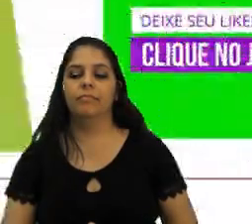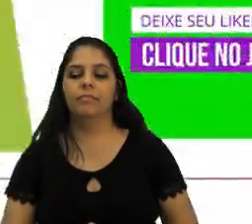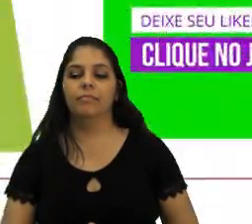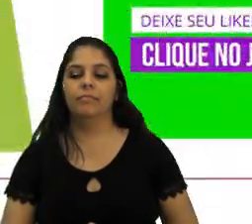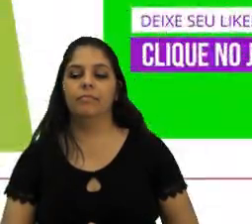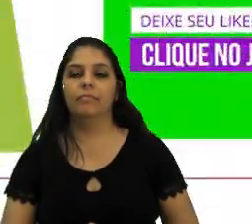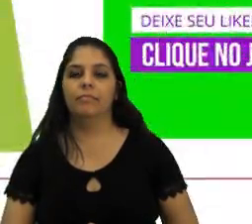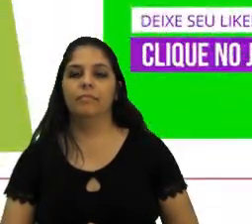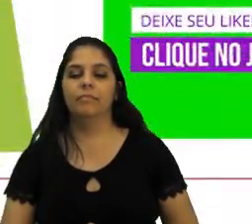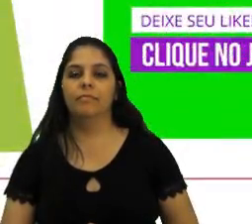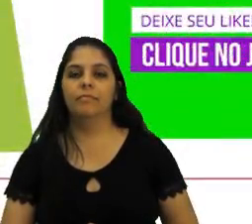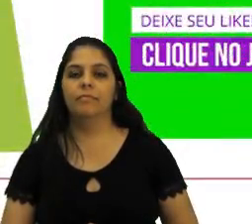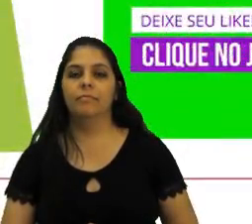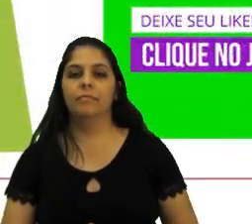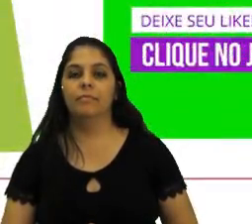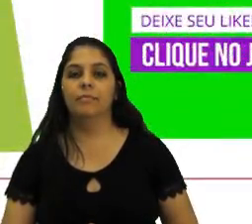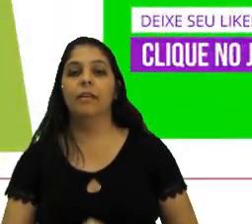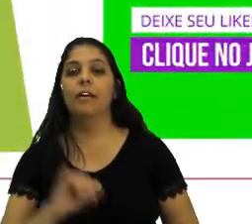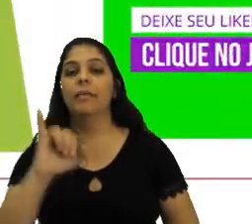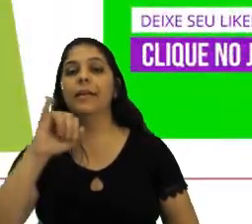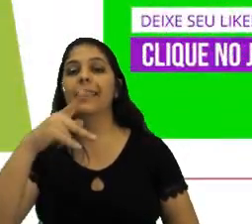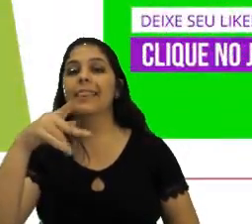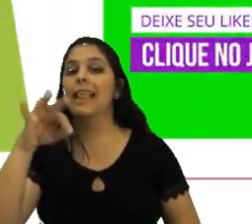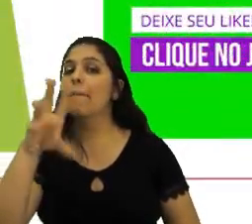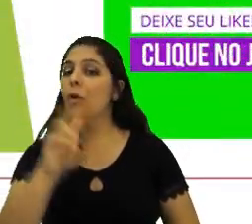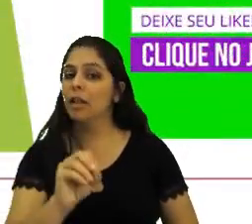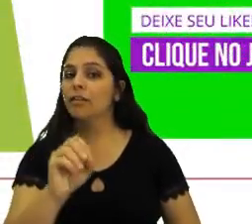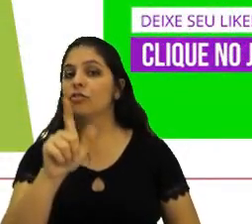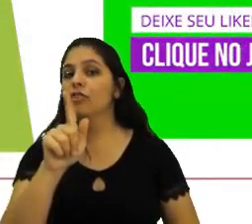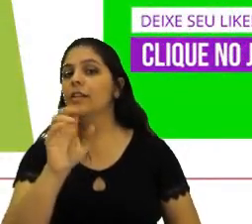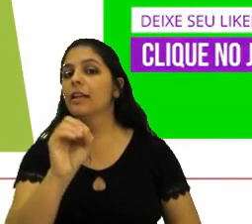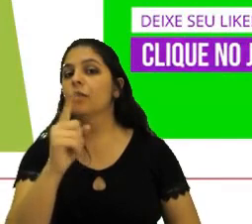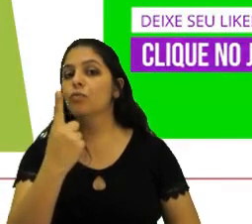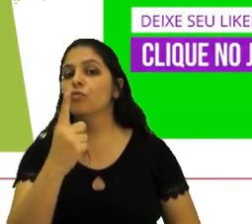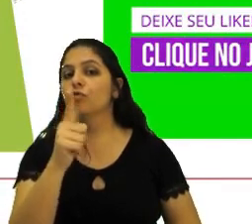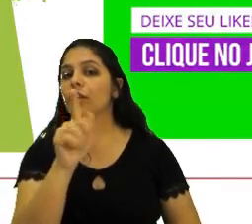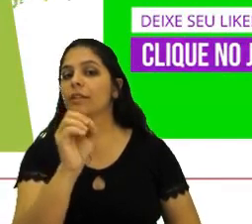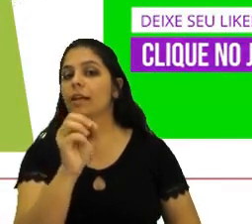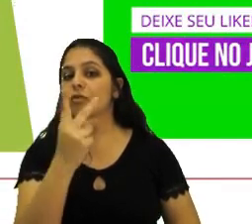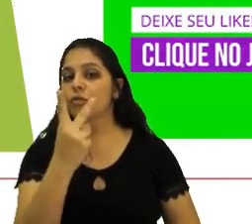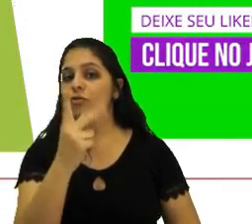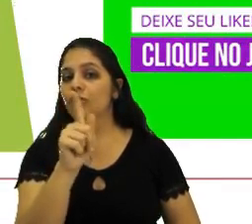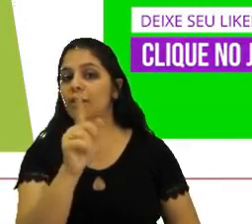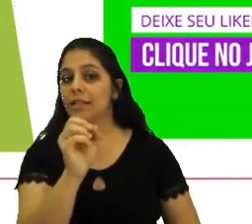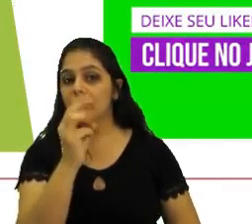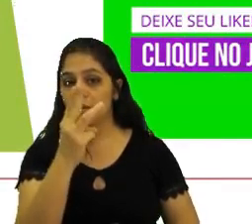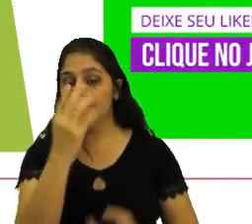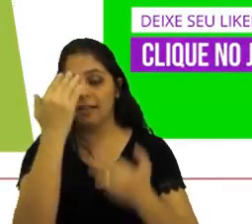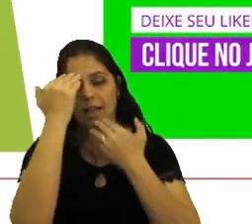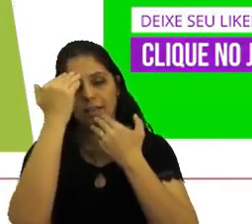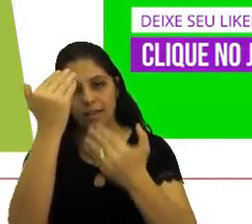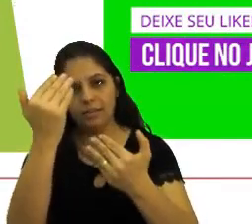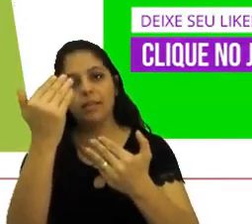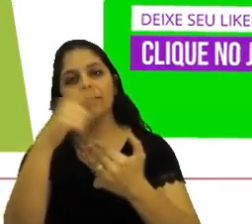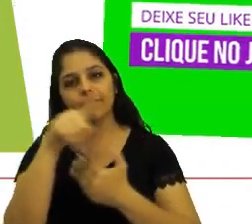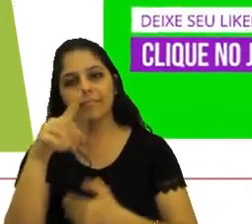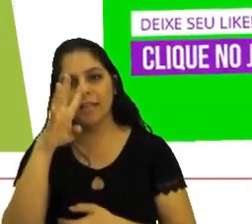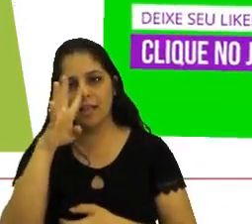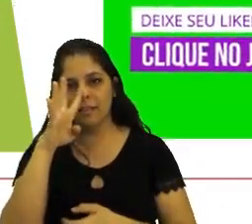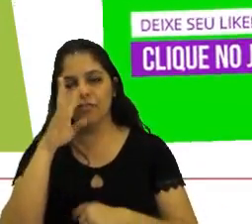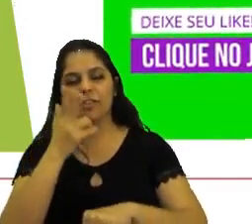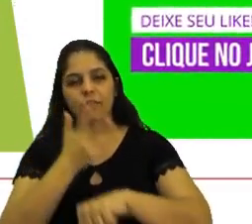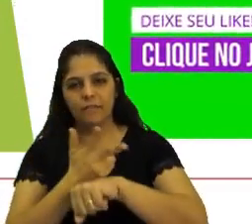Aí da interpolação G01, G02, G03. Agradeço muito por vocês assistirem esse vídeo,